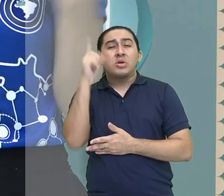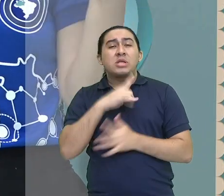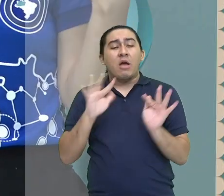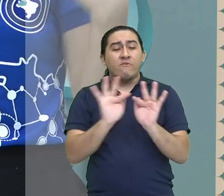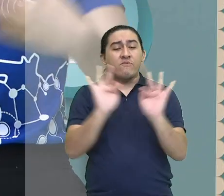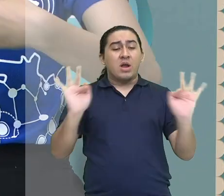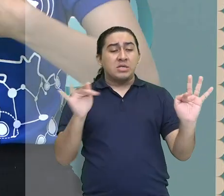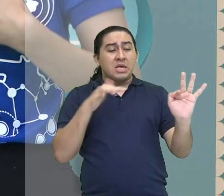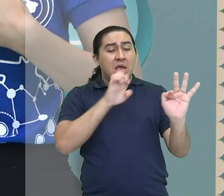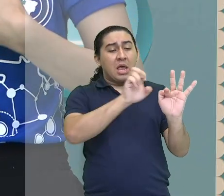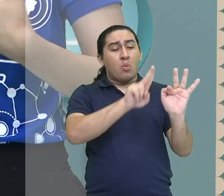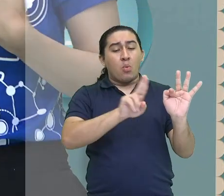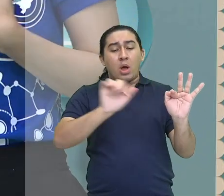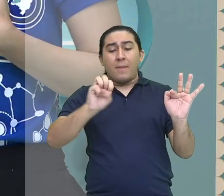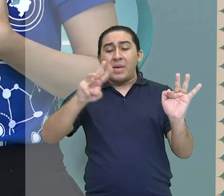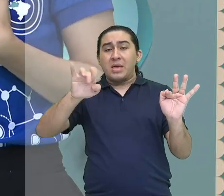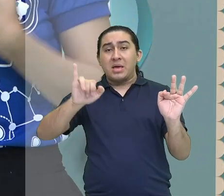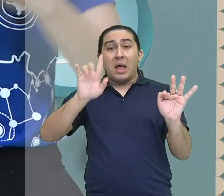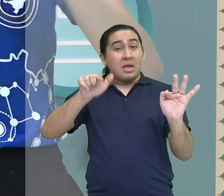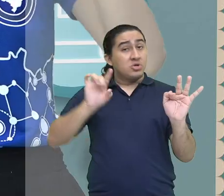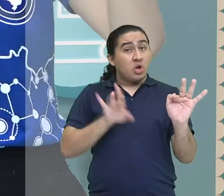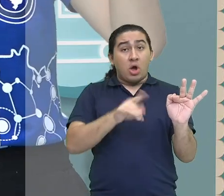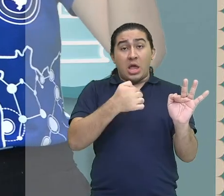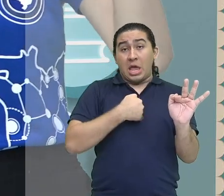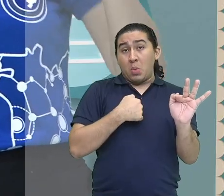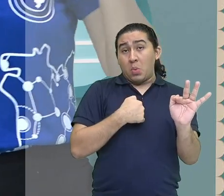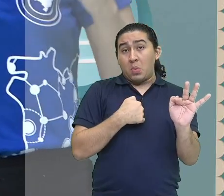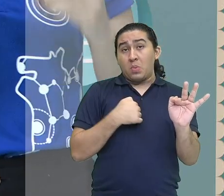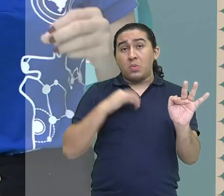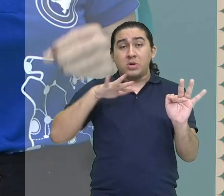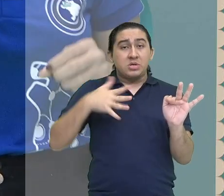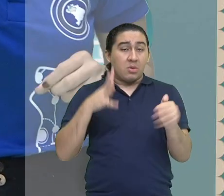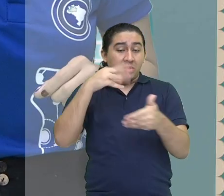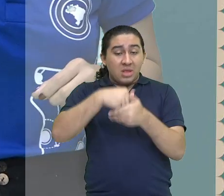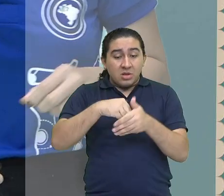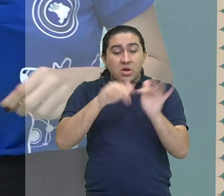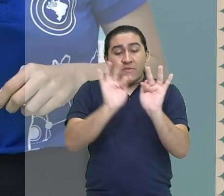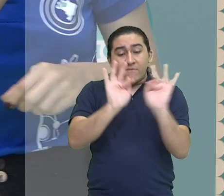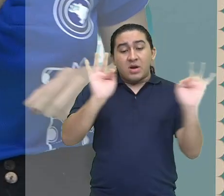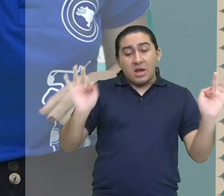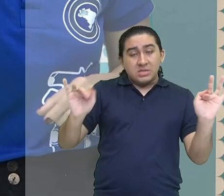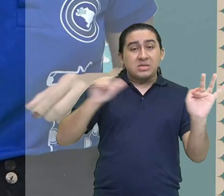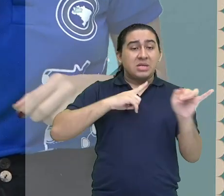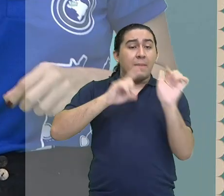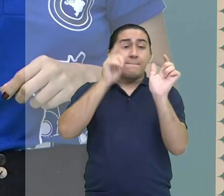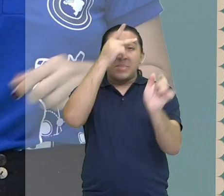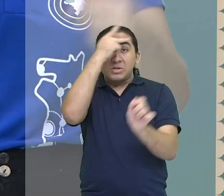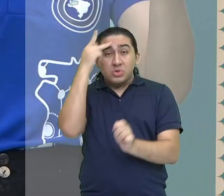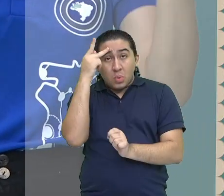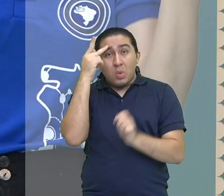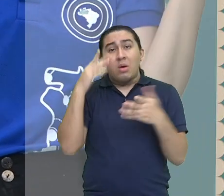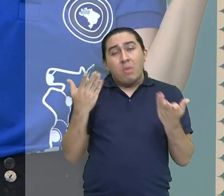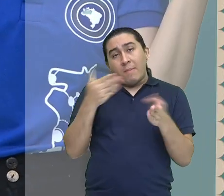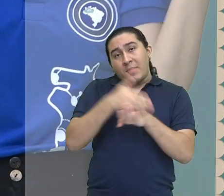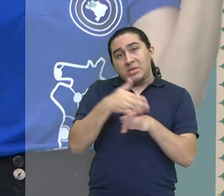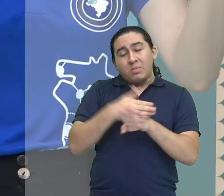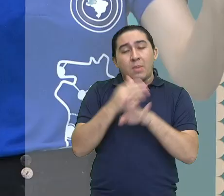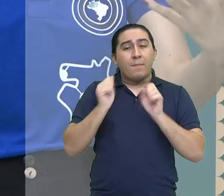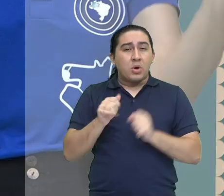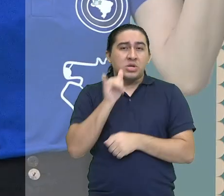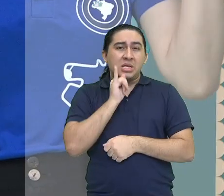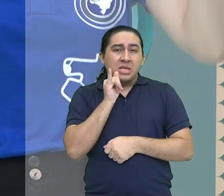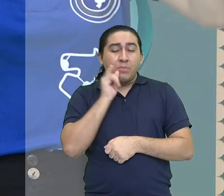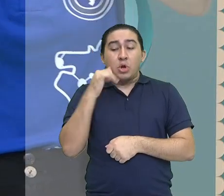aí, dessa situação? Eu, Milena. Então, as pessoas do discurso são justamente as pessoas que participam. Pode ser